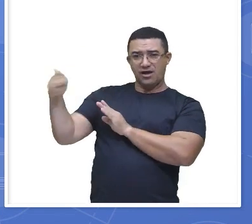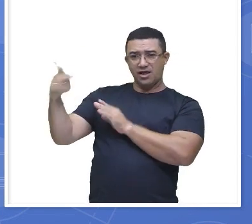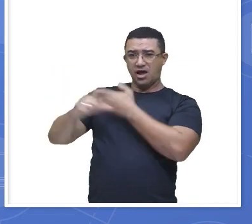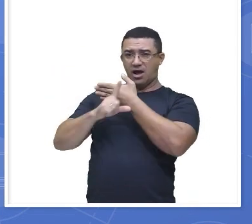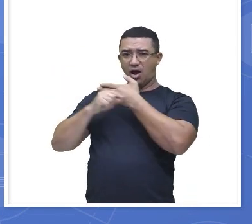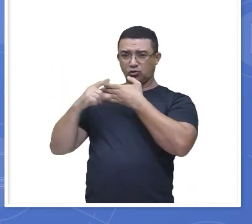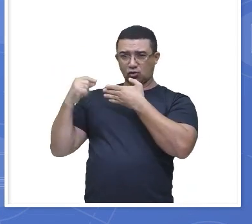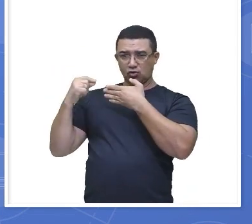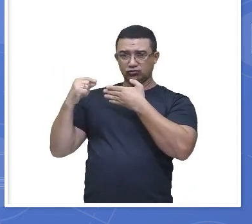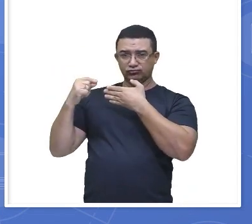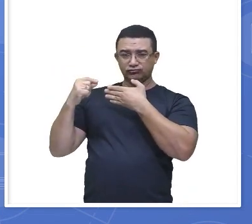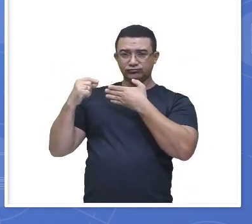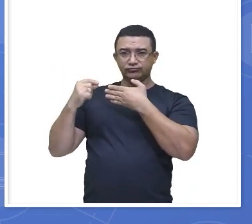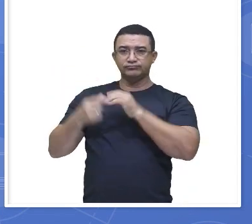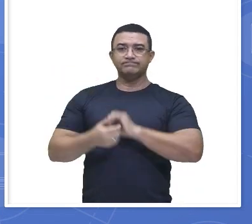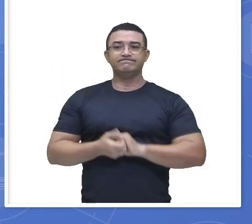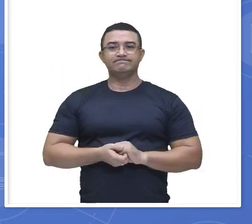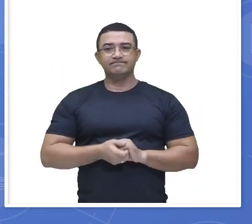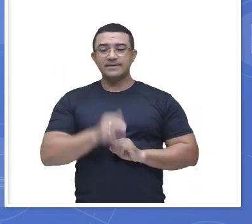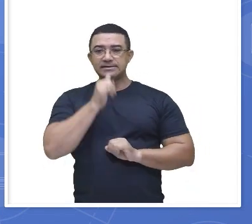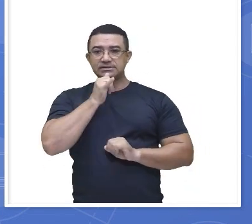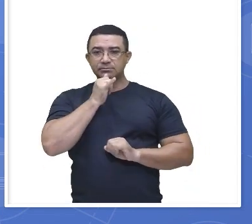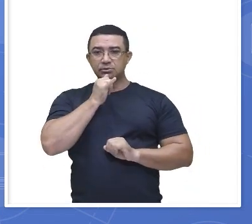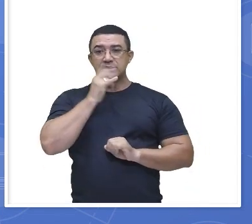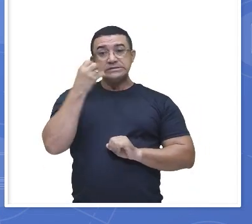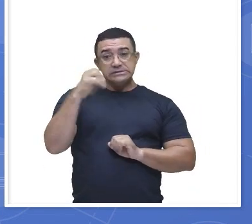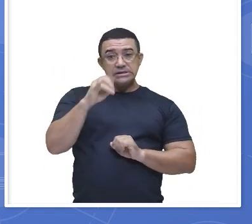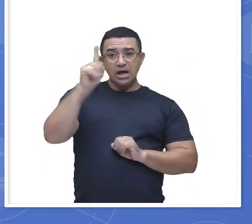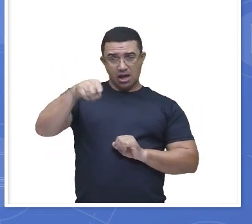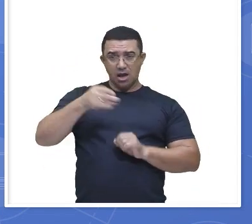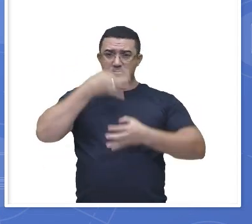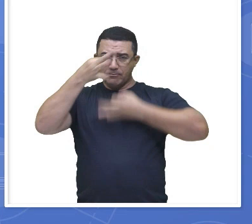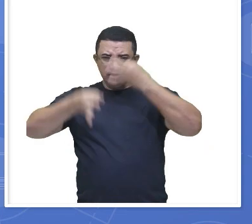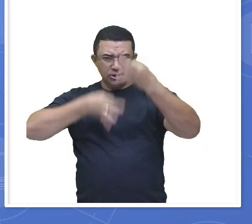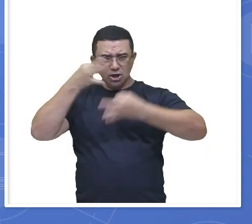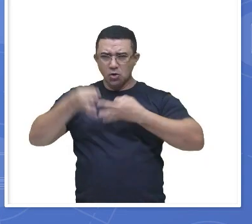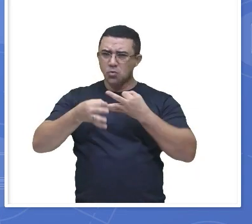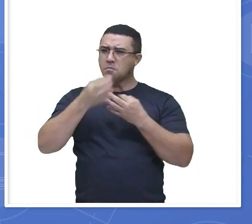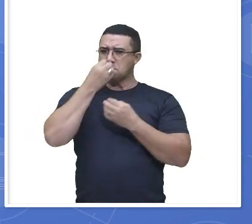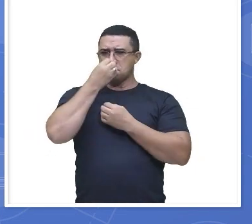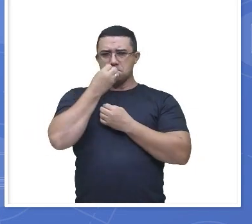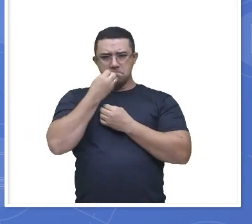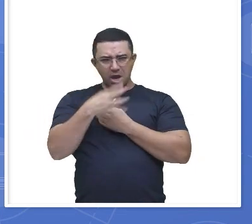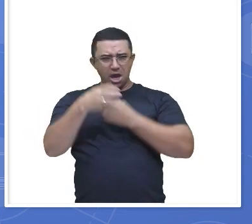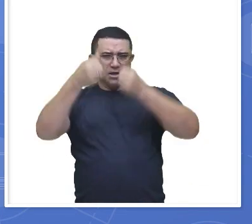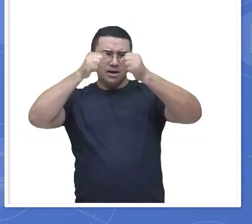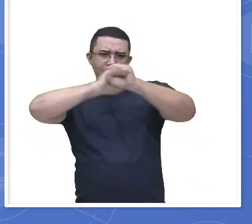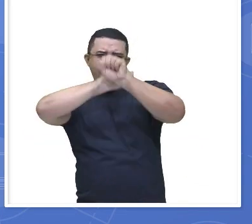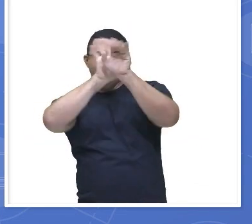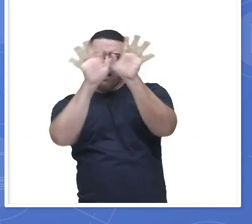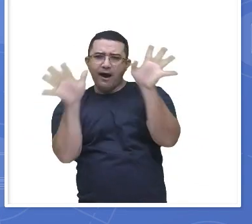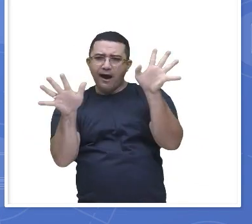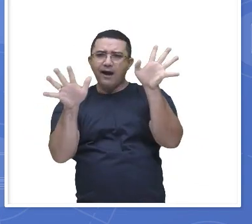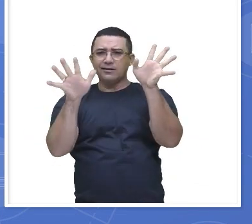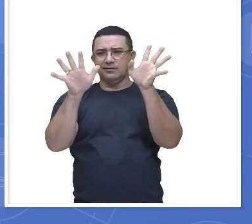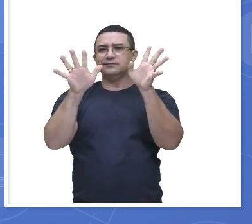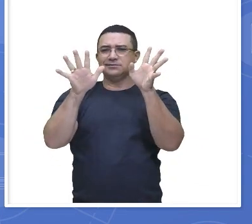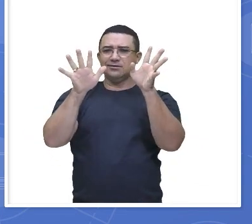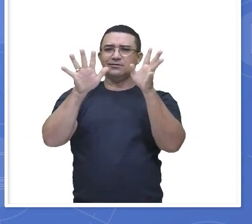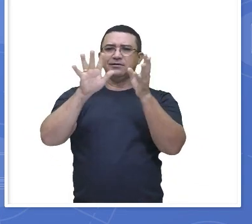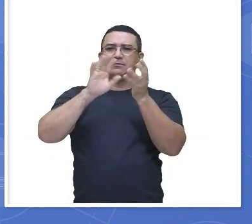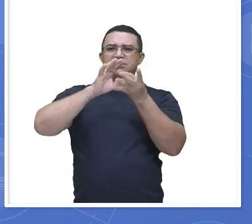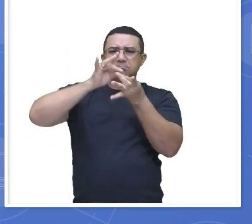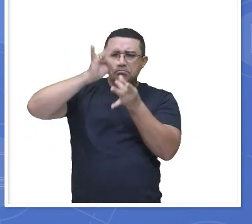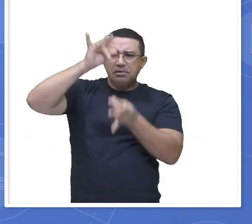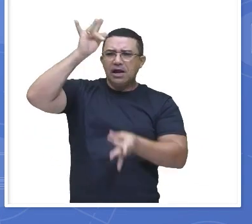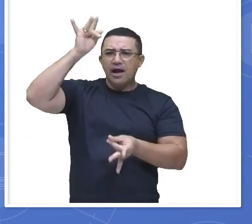opinião. E, quem sabe, se for uma opinião muito bem argumentada, com argumentos válidos, consistentes, é